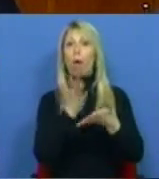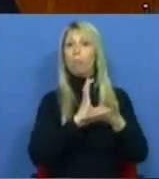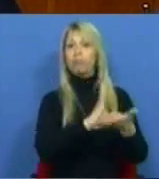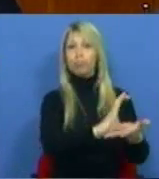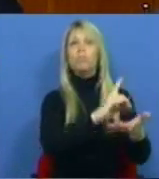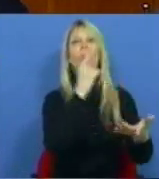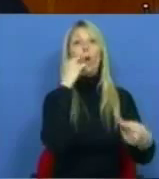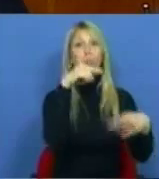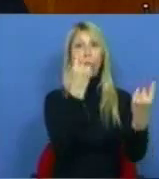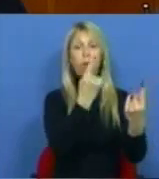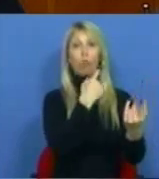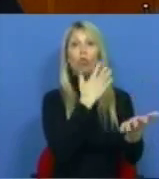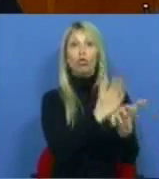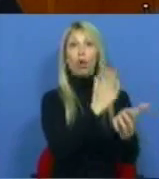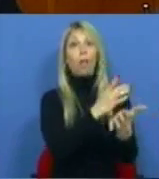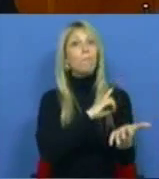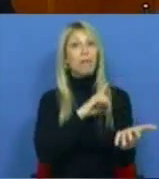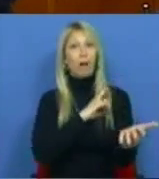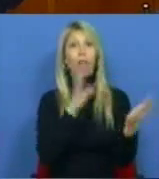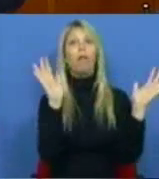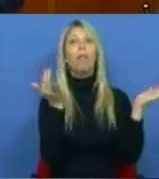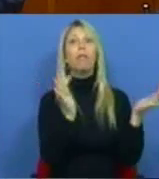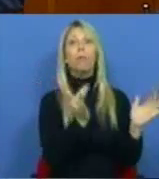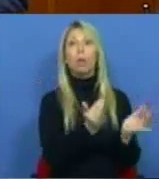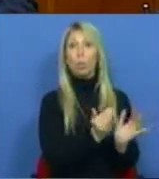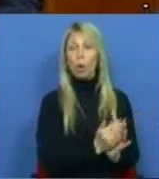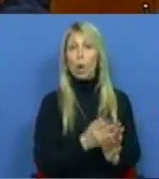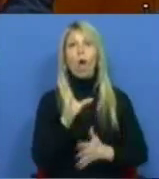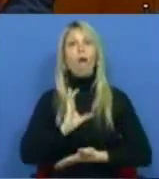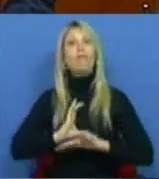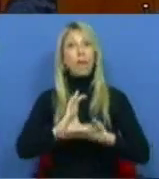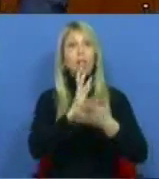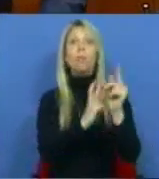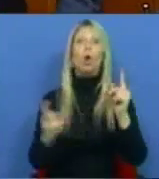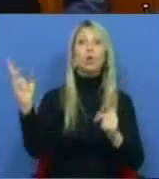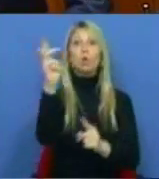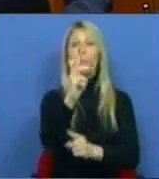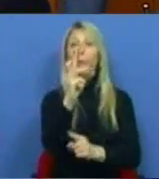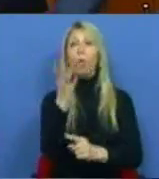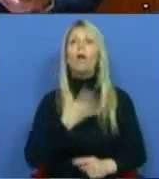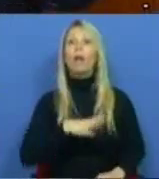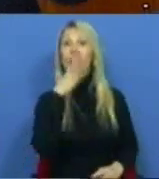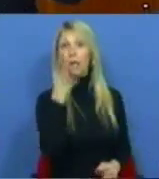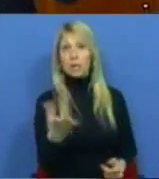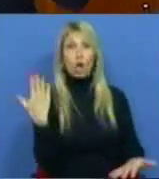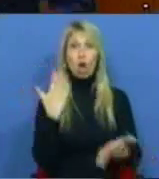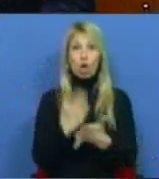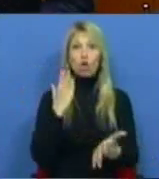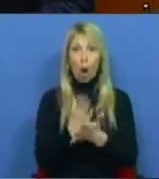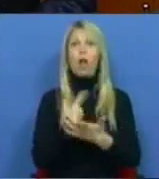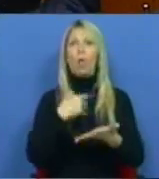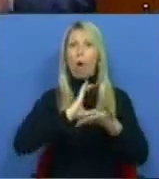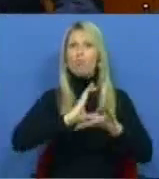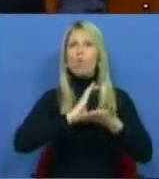colégios privados decresceu e o financiamento subiu. Quer dizer, as escolas cada vez recebiam